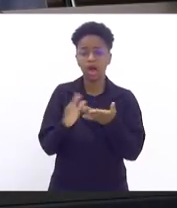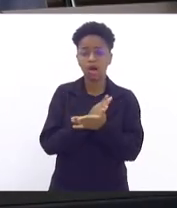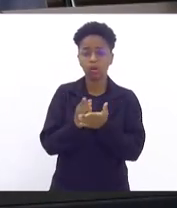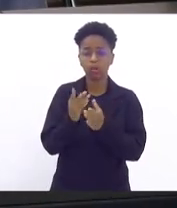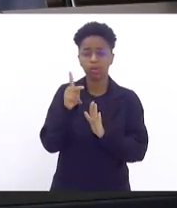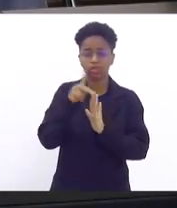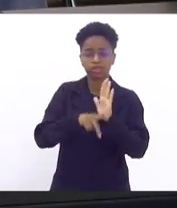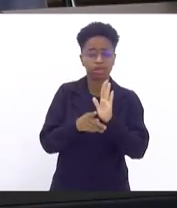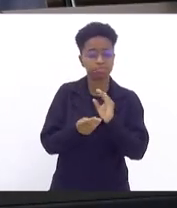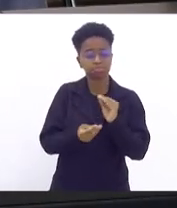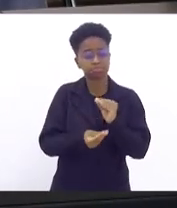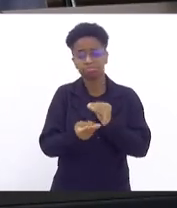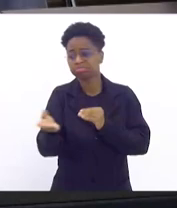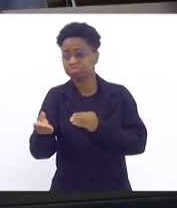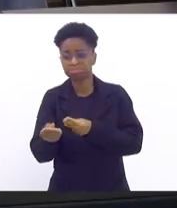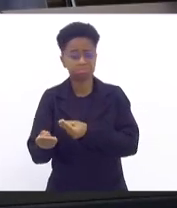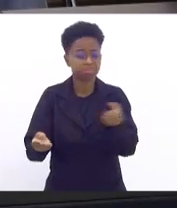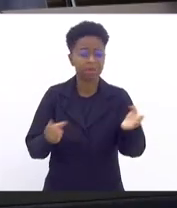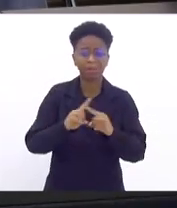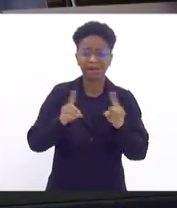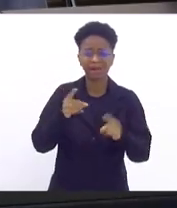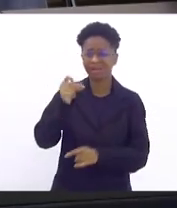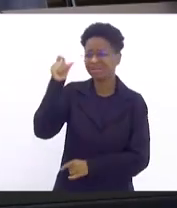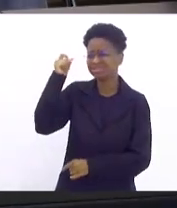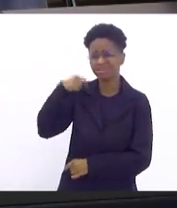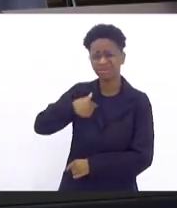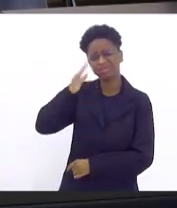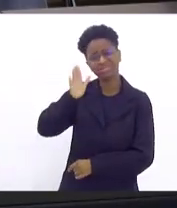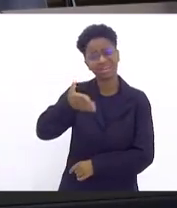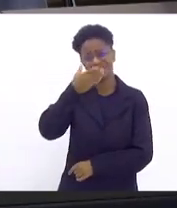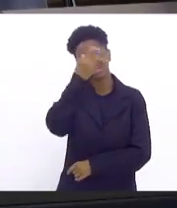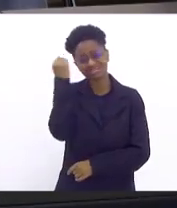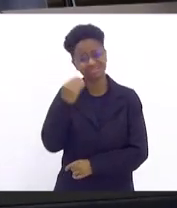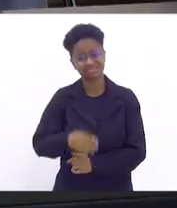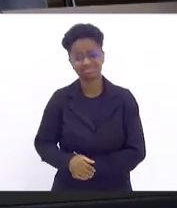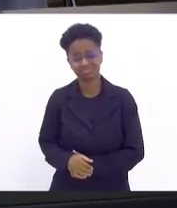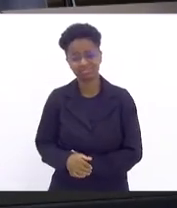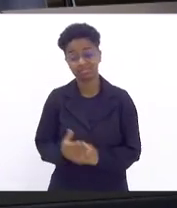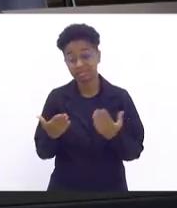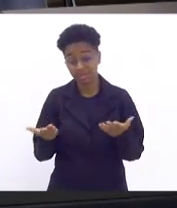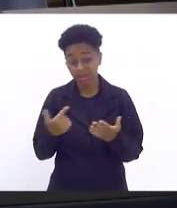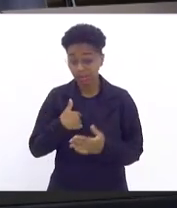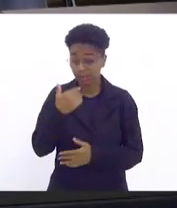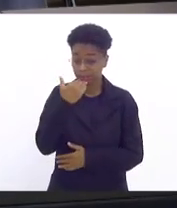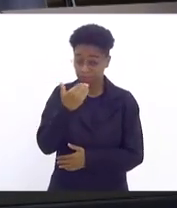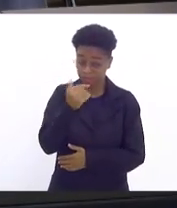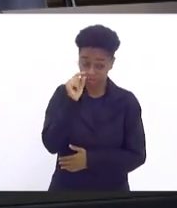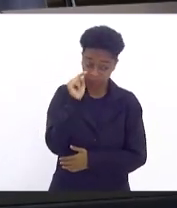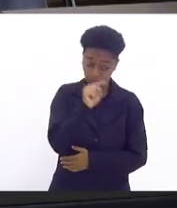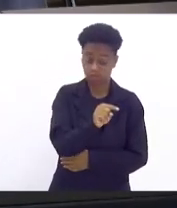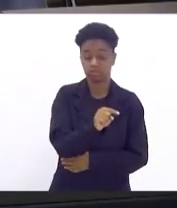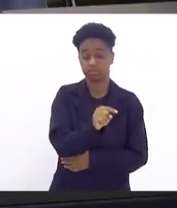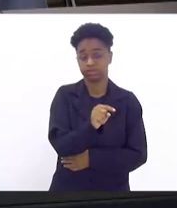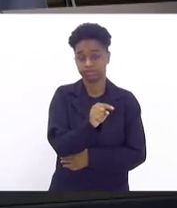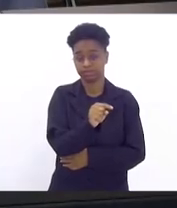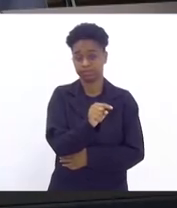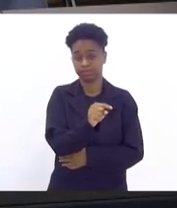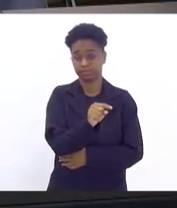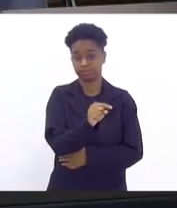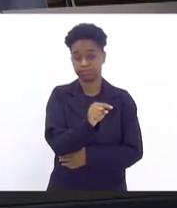que eu pedissem alguns assim super antigos que a gente tinha até me esquecido mas então eu ia pedir a vossa excelência